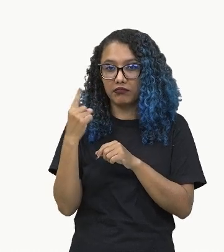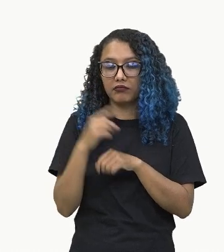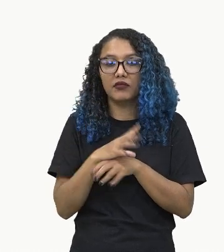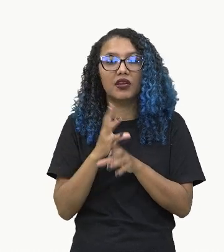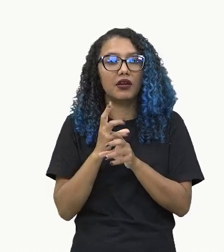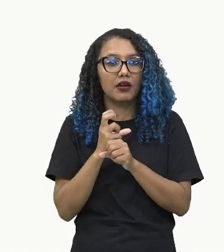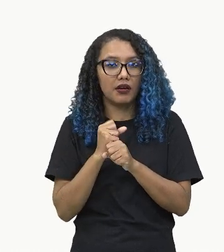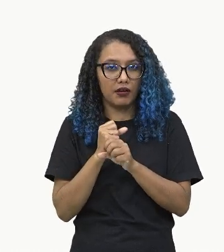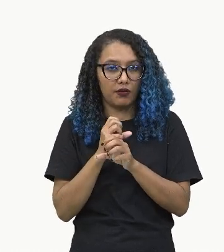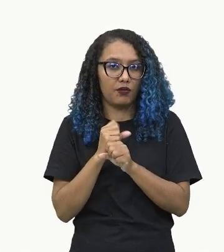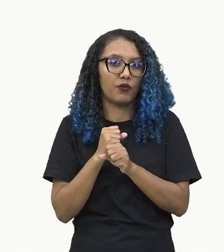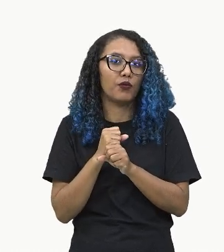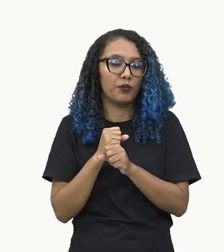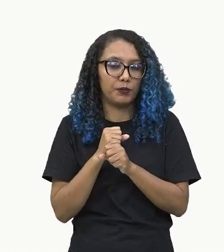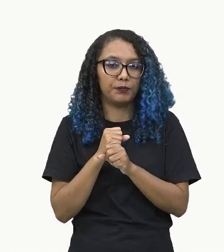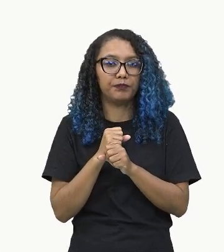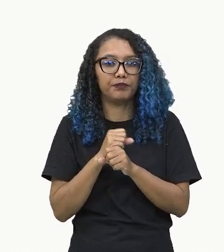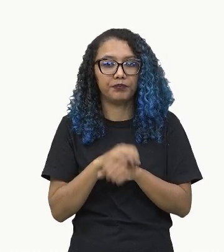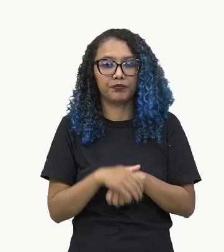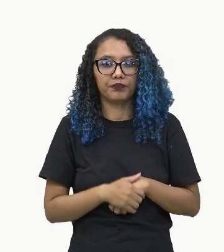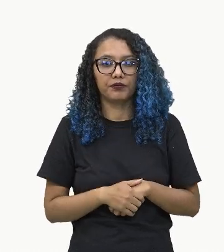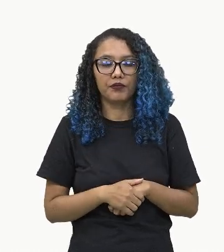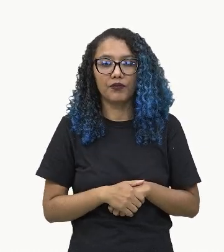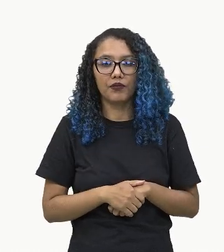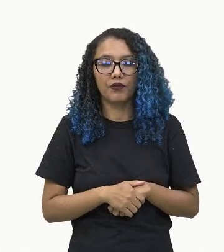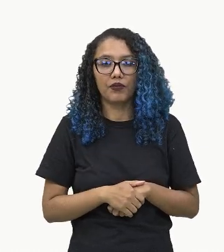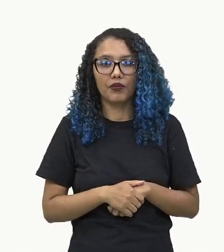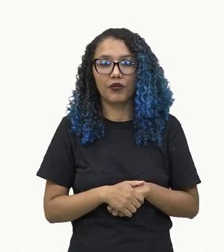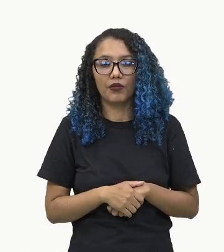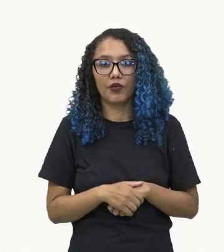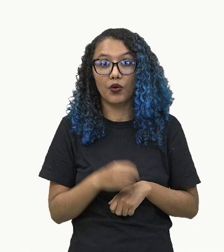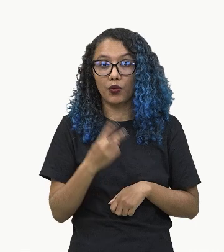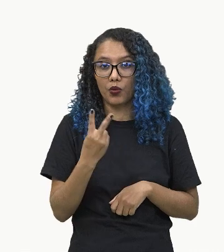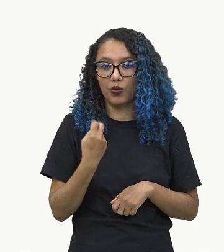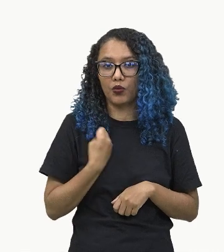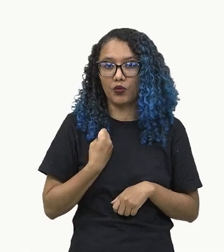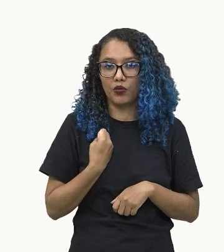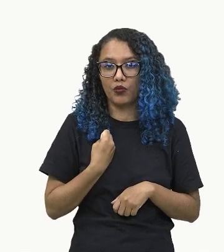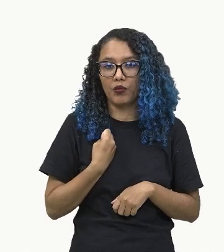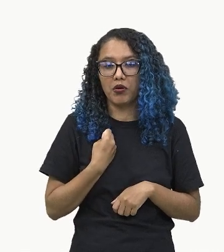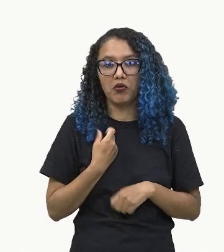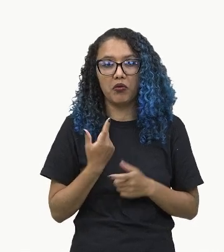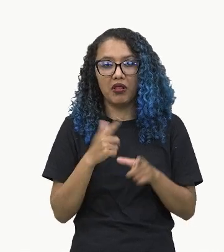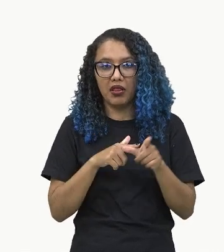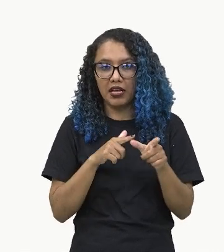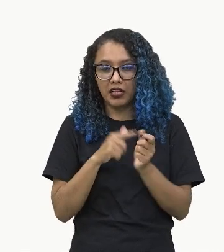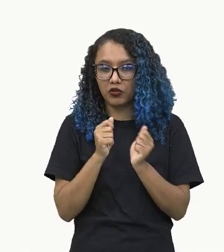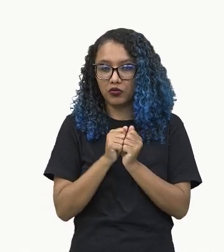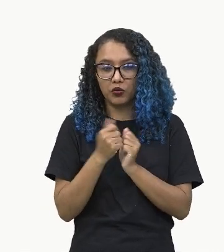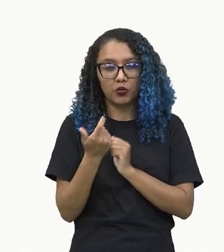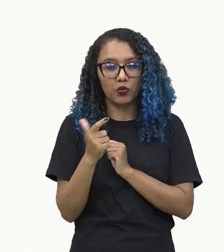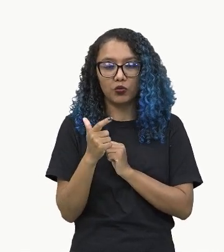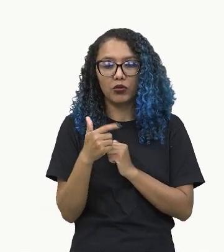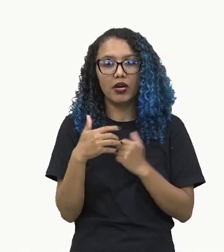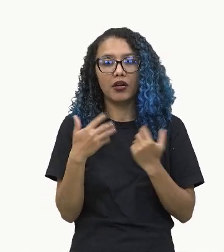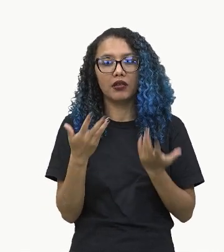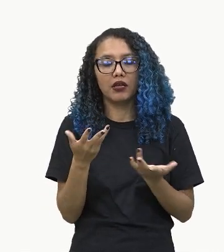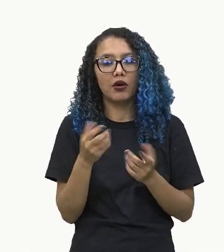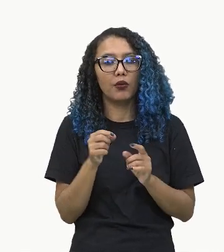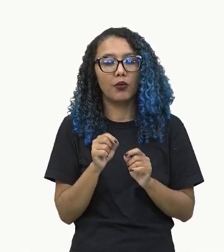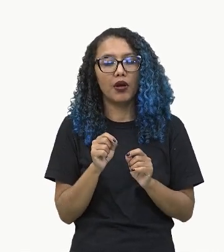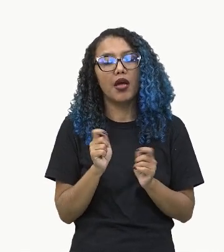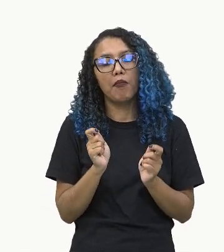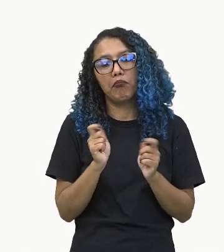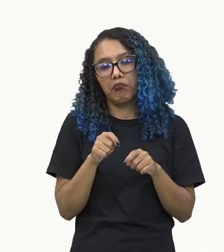fazer. São dois números, os dois não possuem variáveis, então é um cálculo que eu